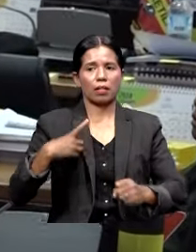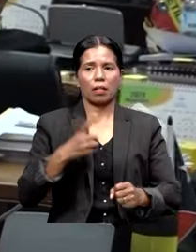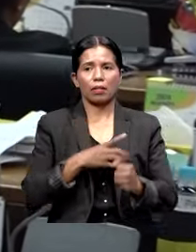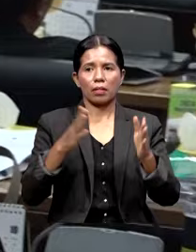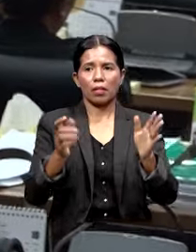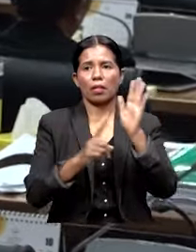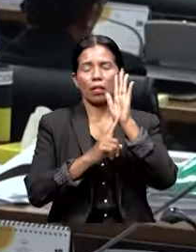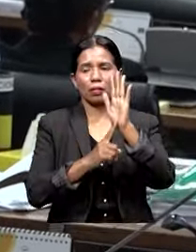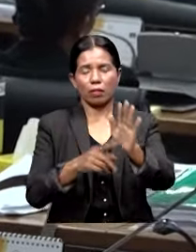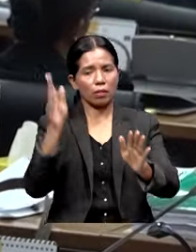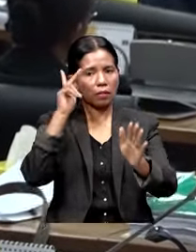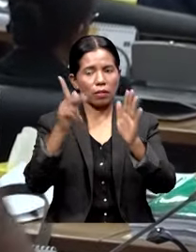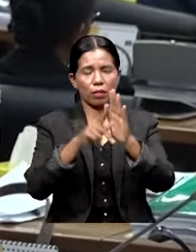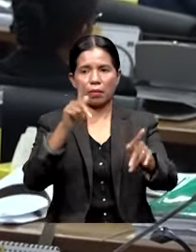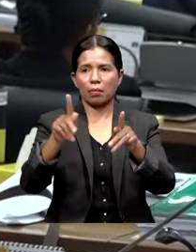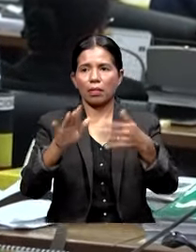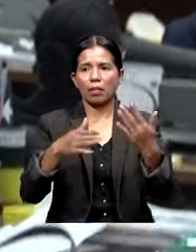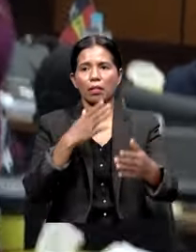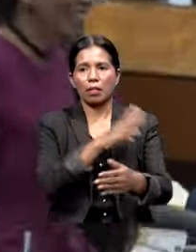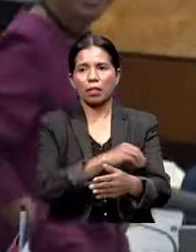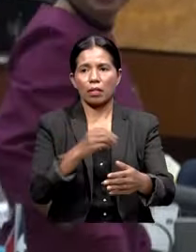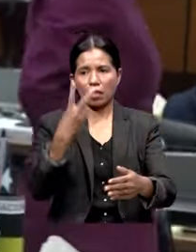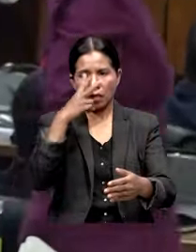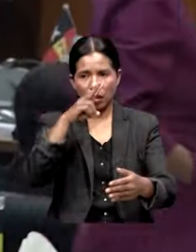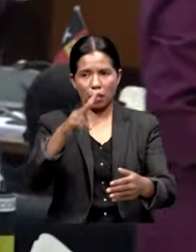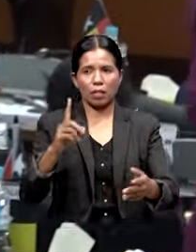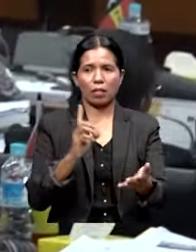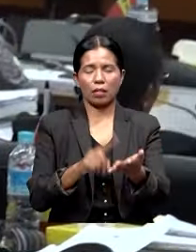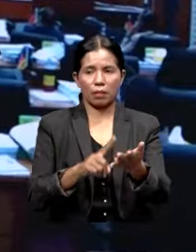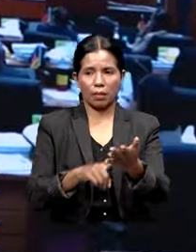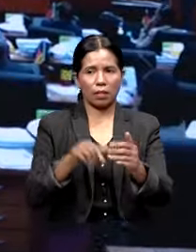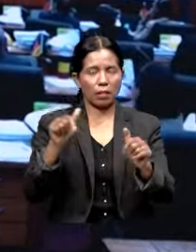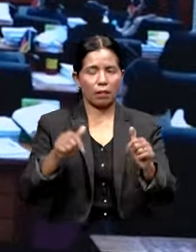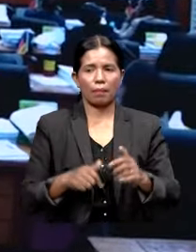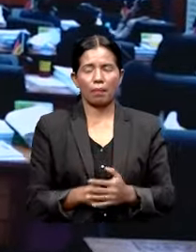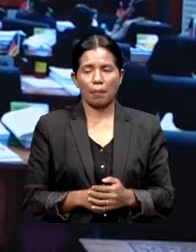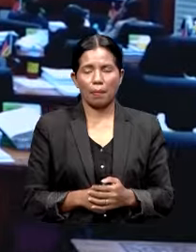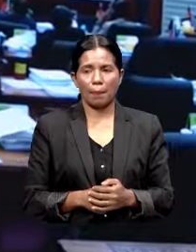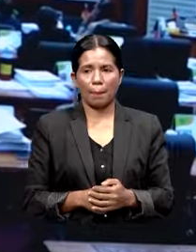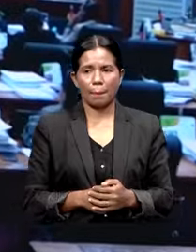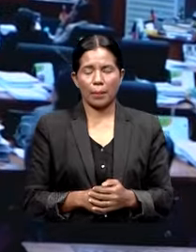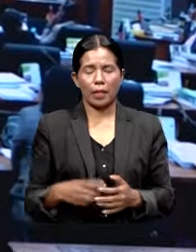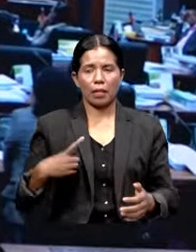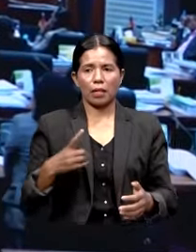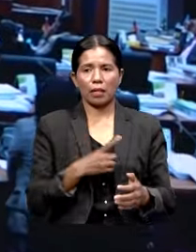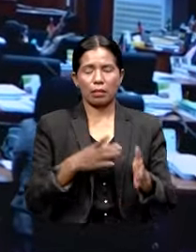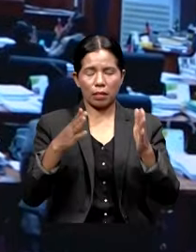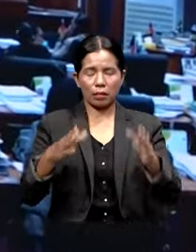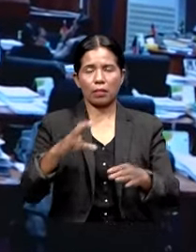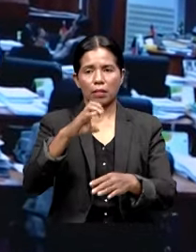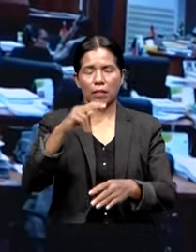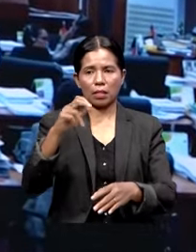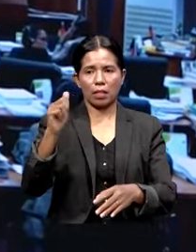a tudo imagem lá de Agba Povo, e bem, acompanha ela a debate. Né? Deputado, bem, Sinarai, nem a sindicata de